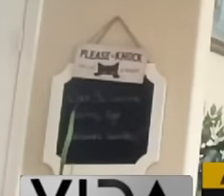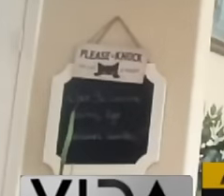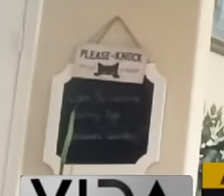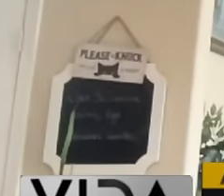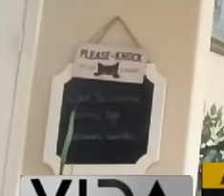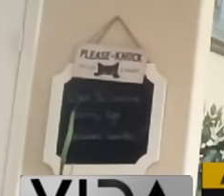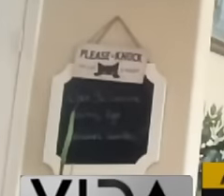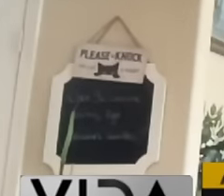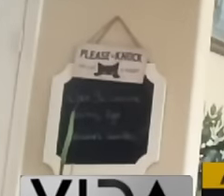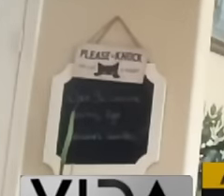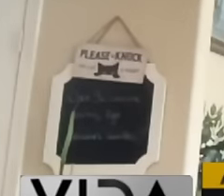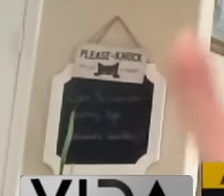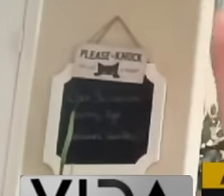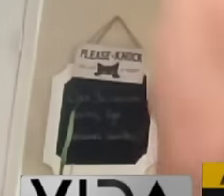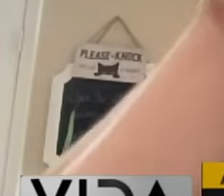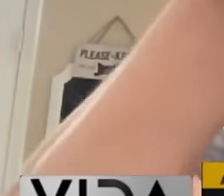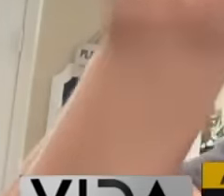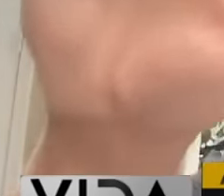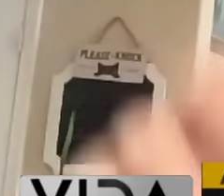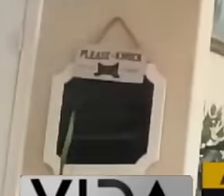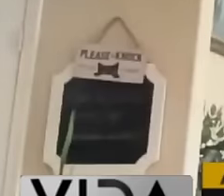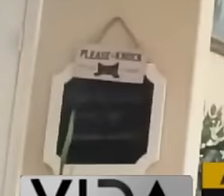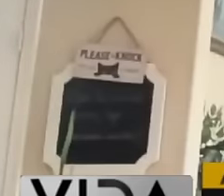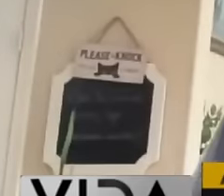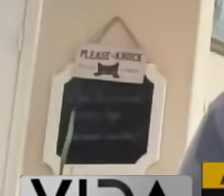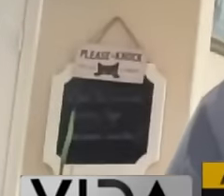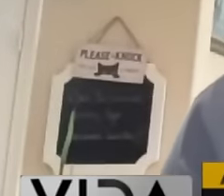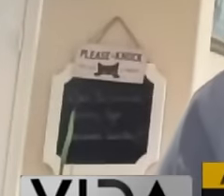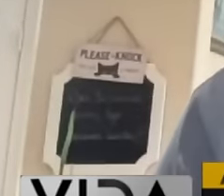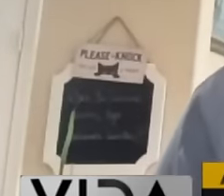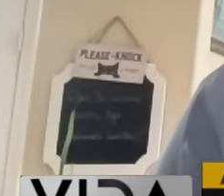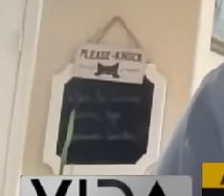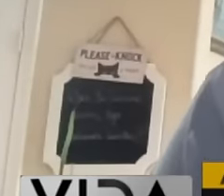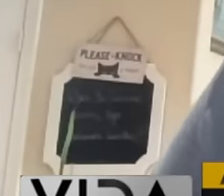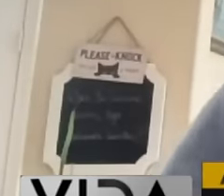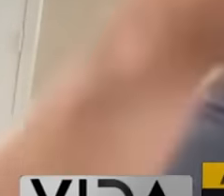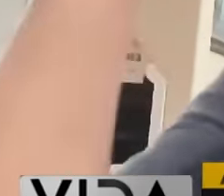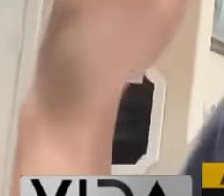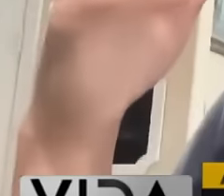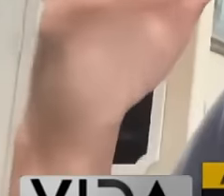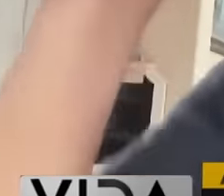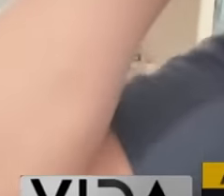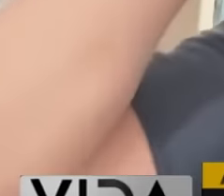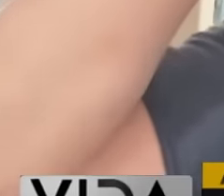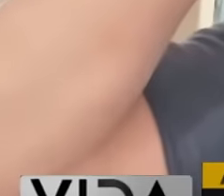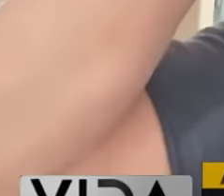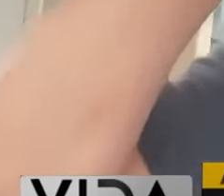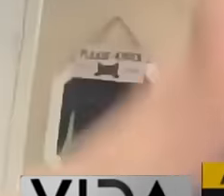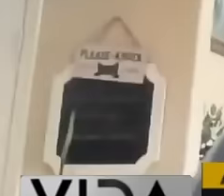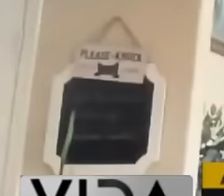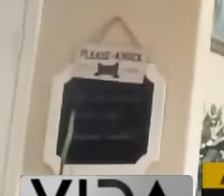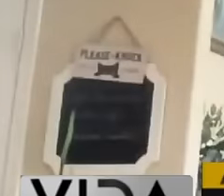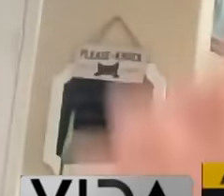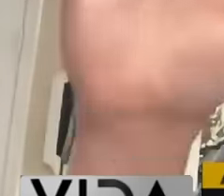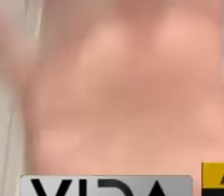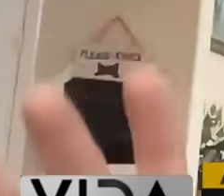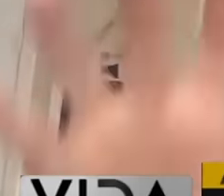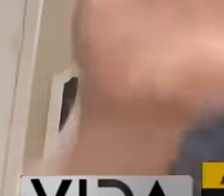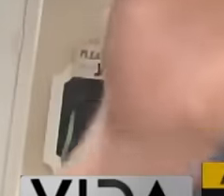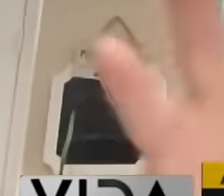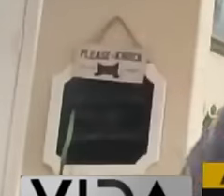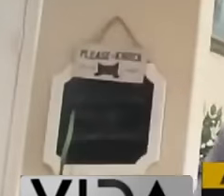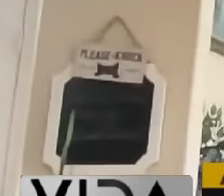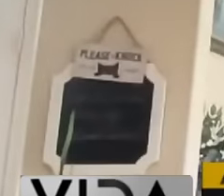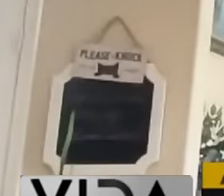um traficante de droga, né? Só Brasil diz que Maduro é presidente. Você sai do Brasil, o Maduro não é presidente. O Maduro